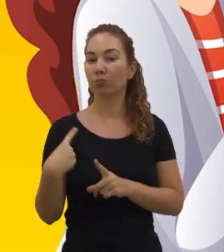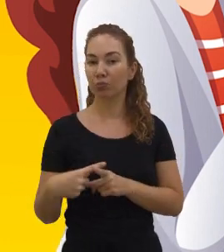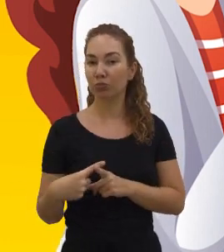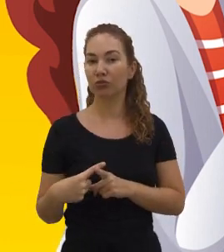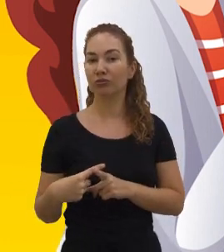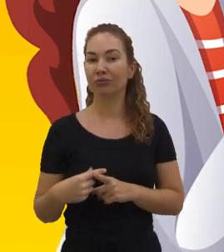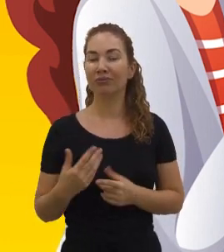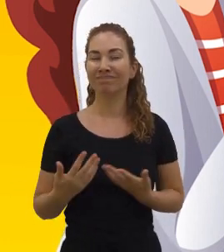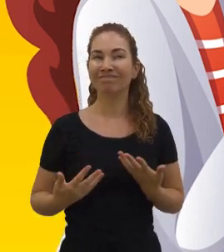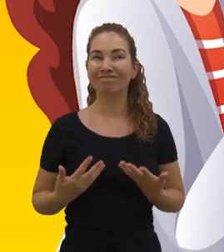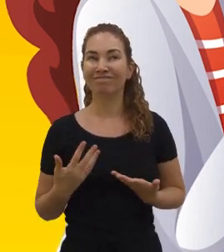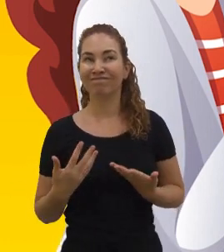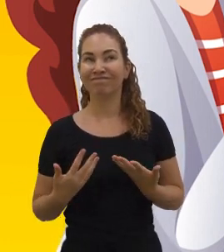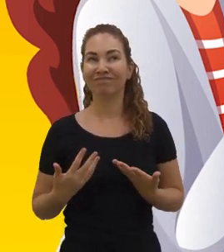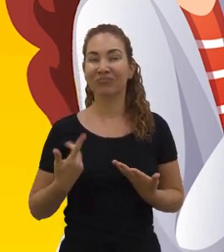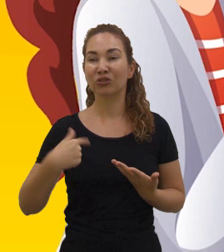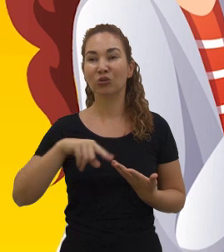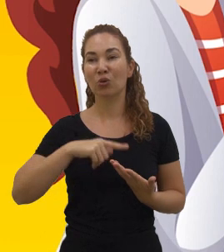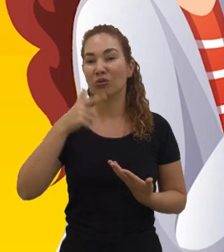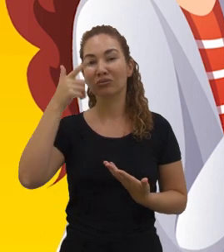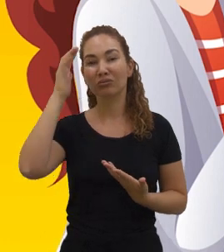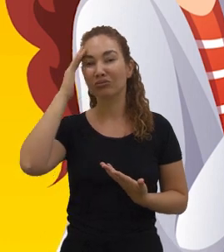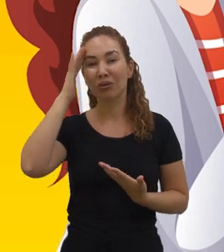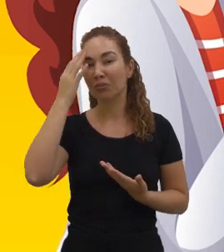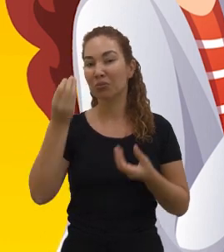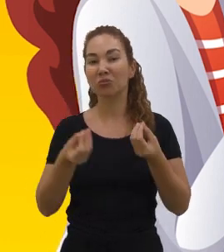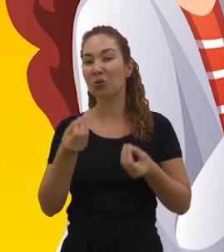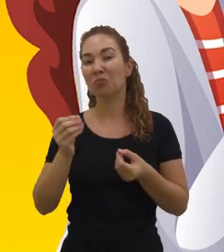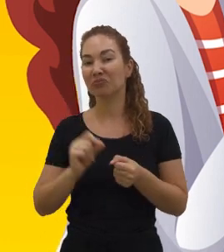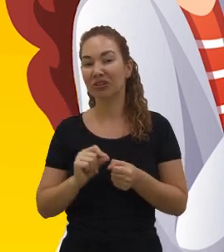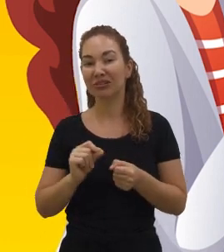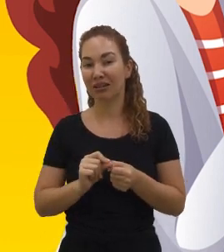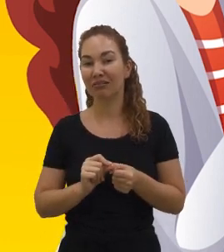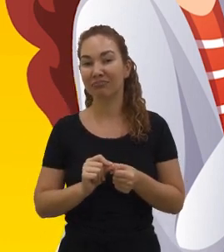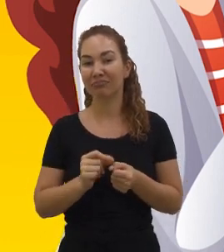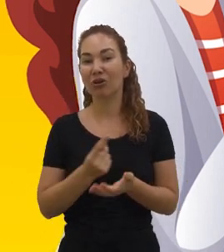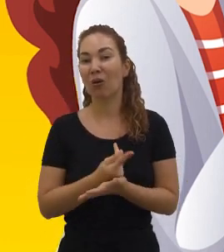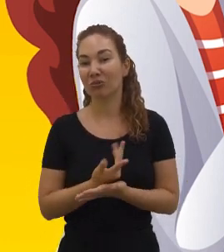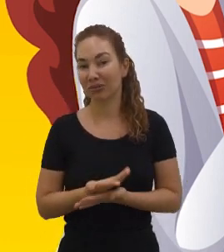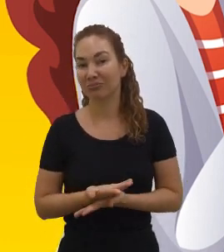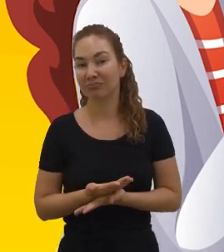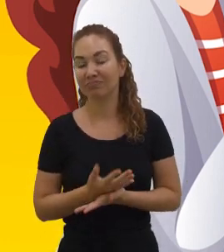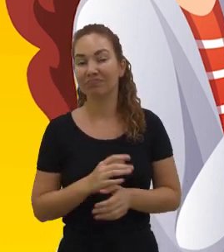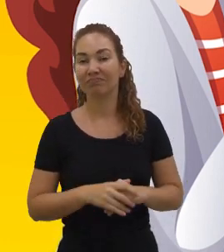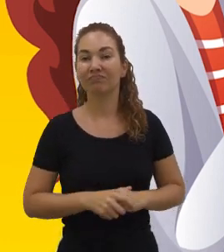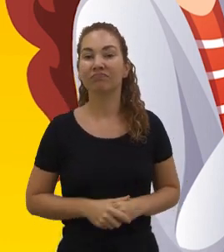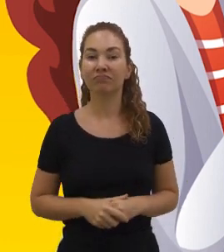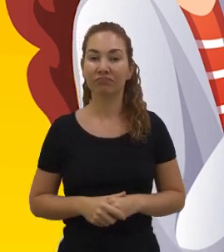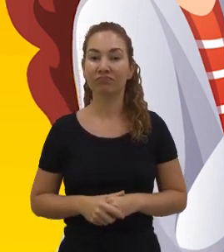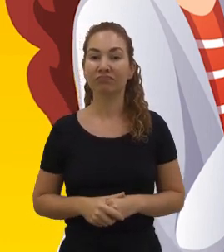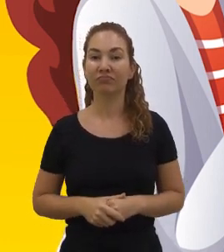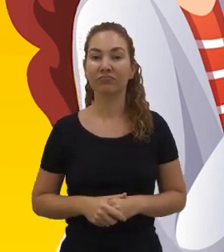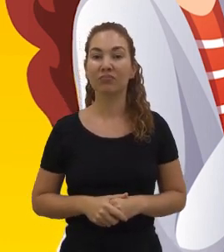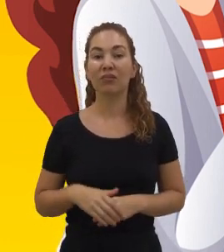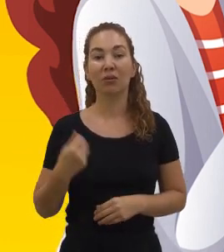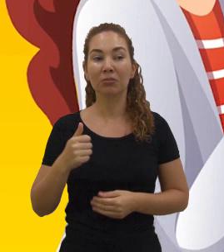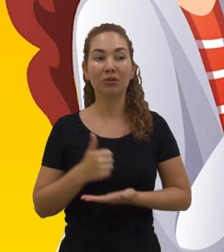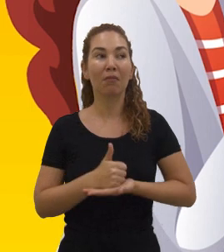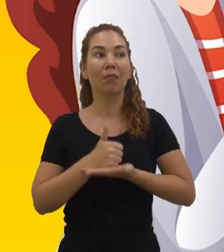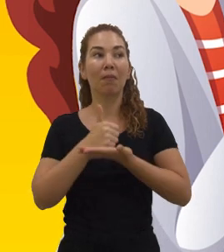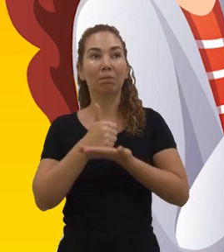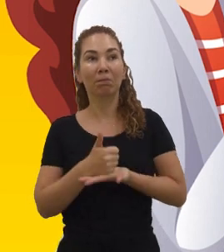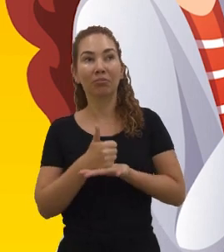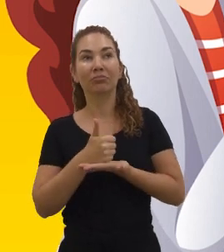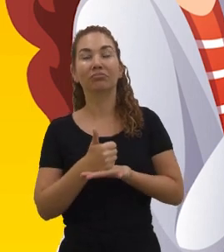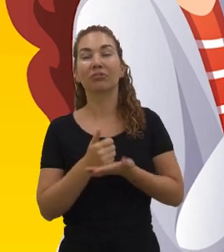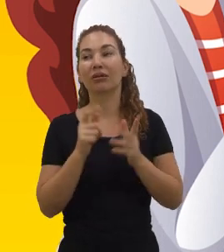às vezes parece que a gente fica sem reação quando acontece alguma coisa assim, não sabe o que fazer. Não, busca amparo nas pessoas, assim,